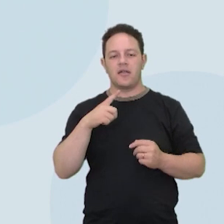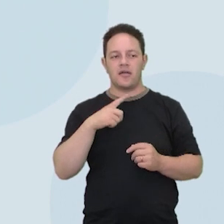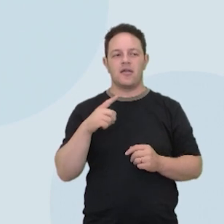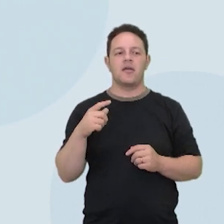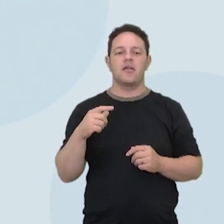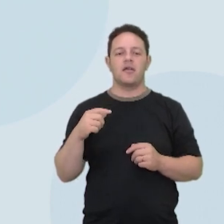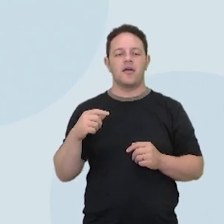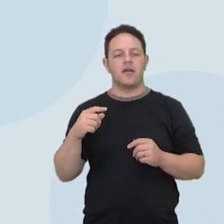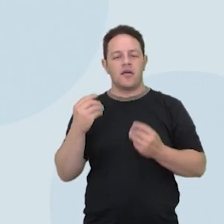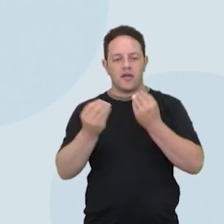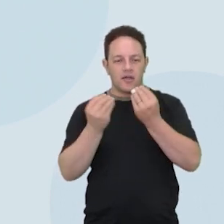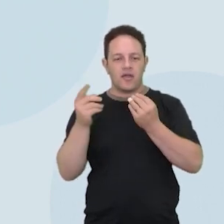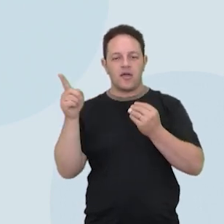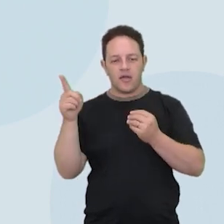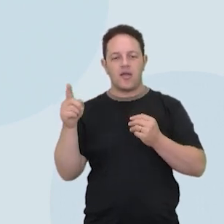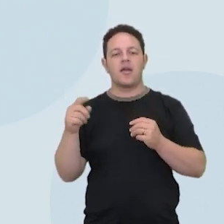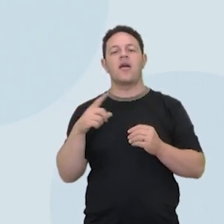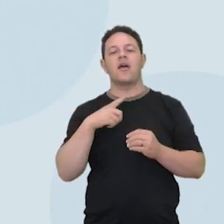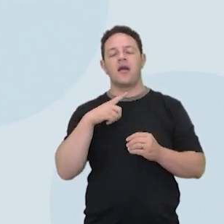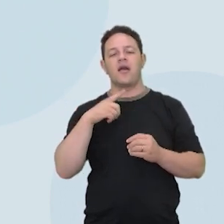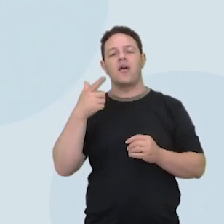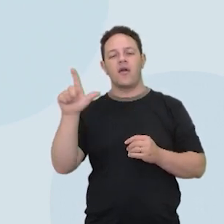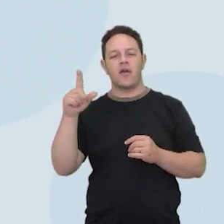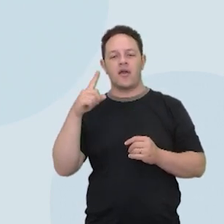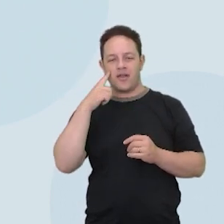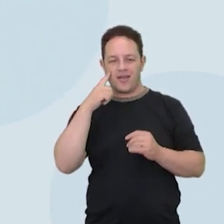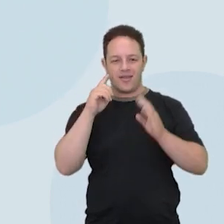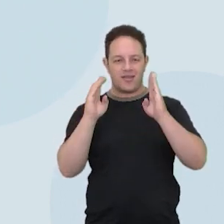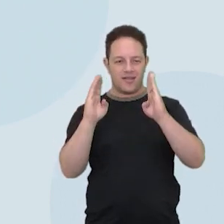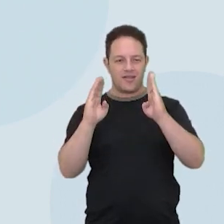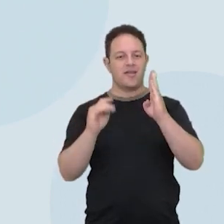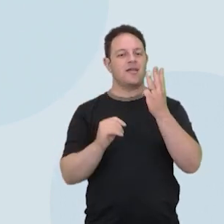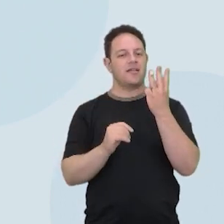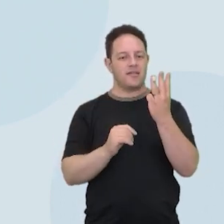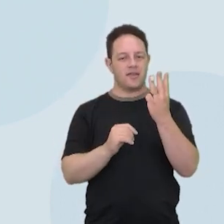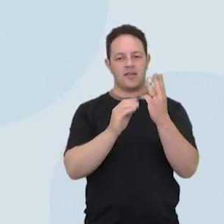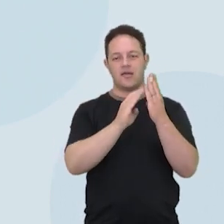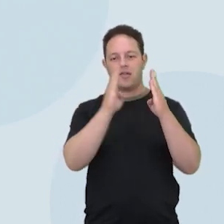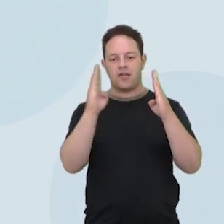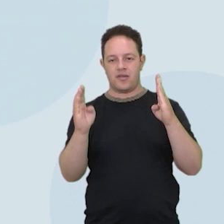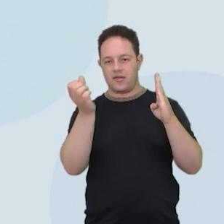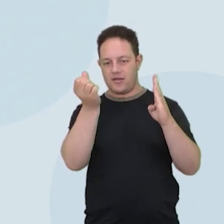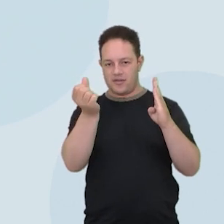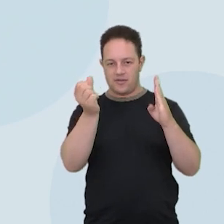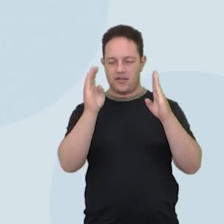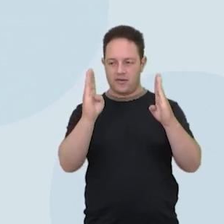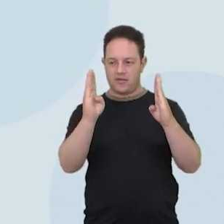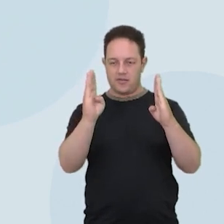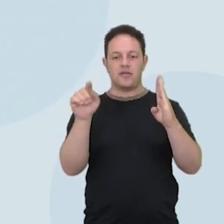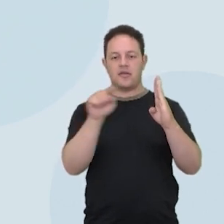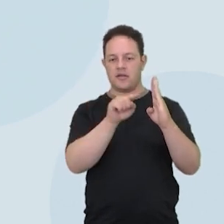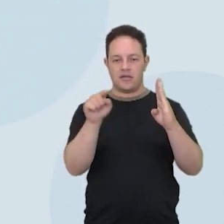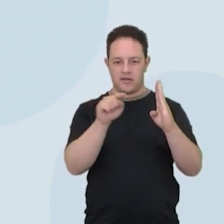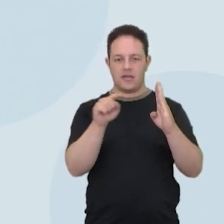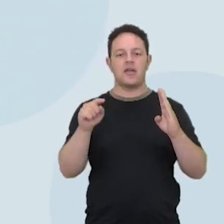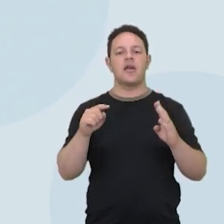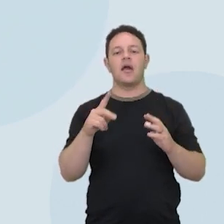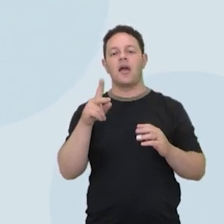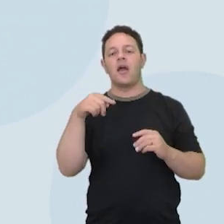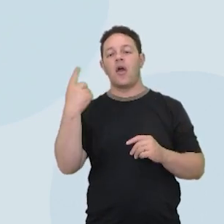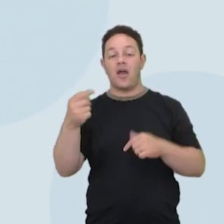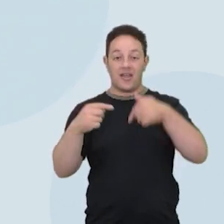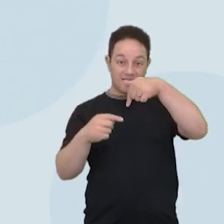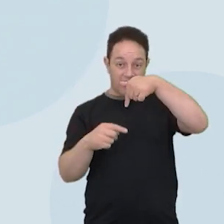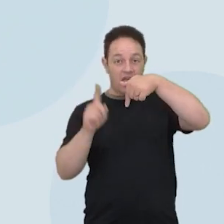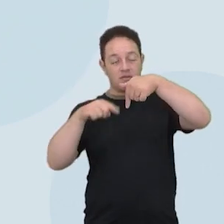10 a menos 7 de um, 10 a menos 7 do outro, que é o neutro? Então, esse menos 7 vira 7 quando a gente coloca o menos log,